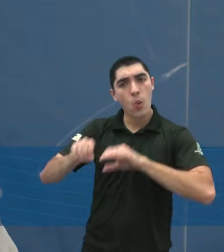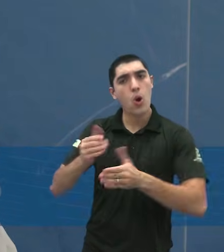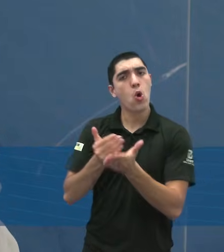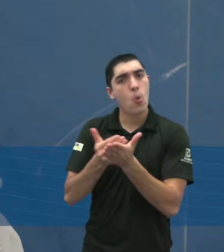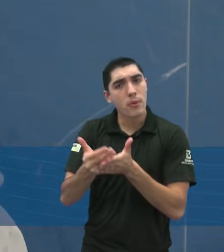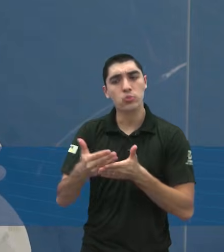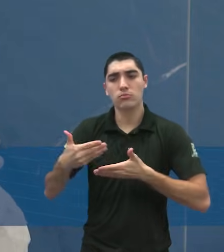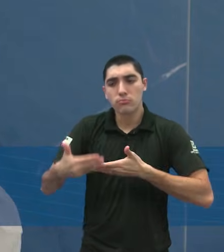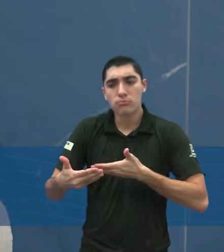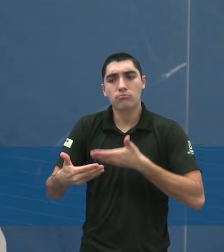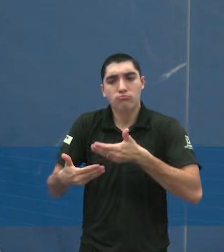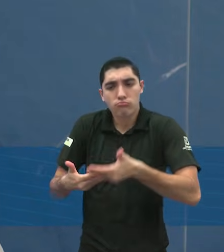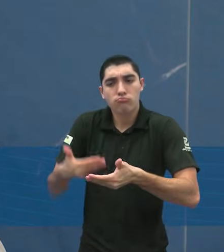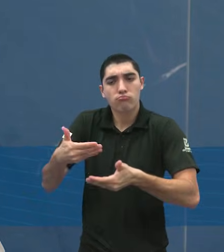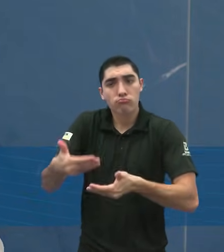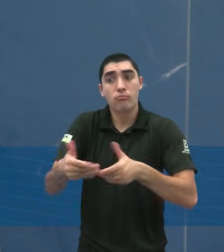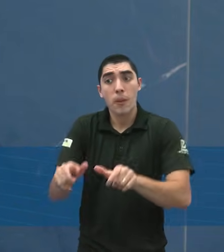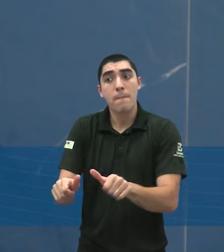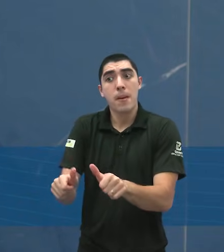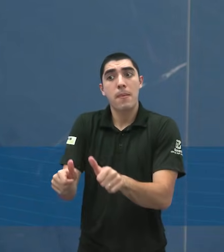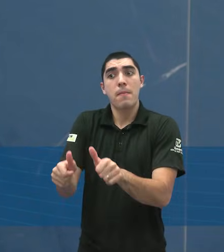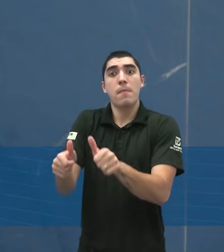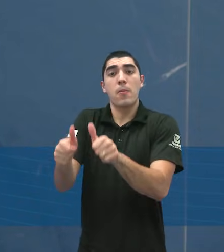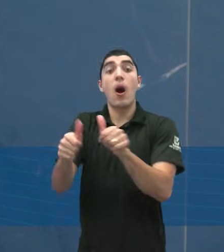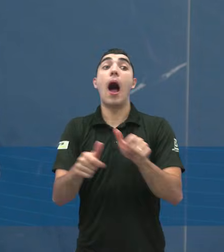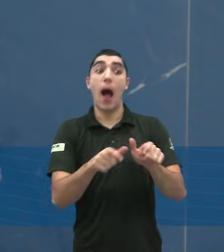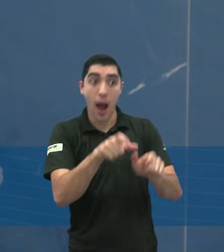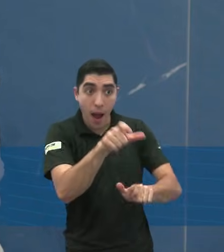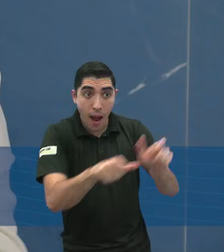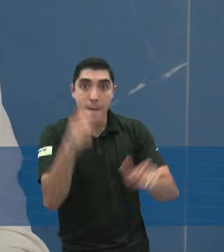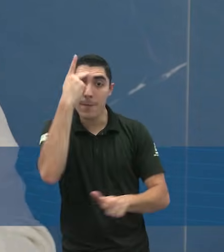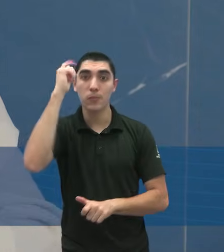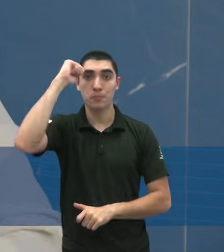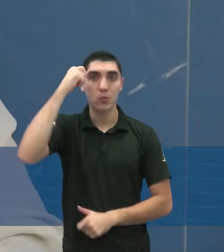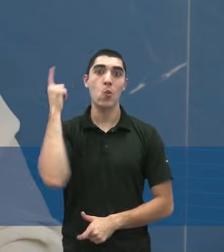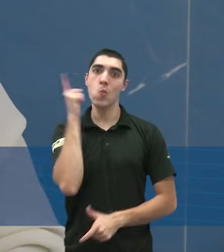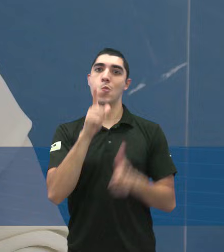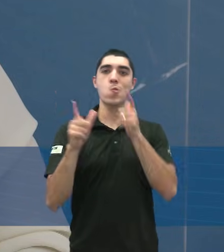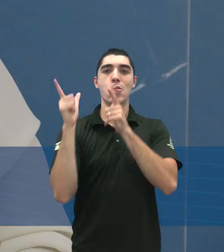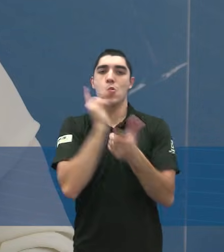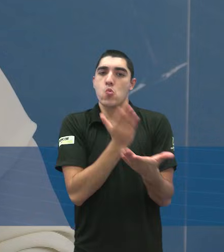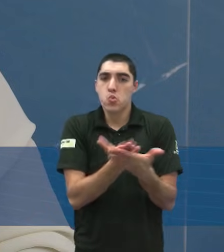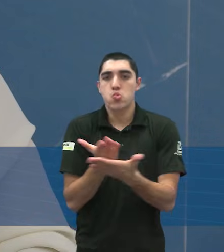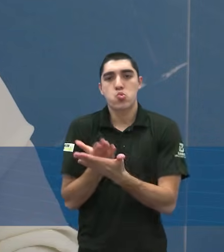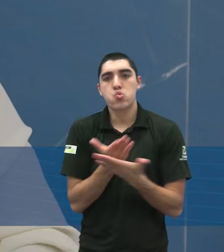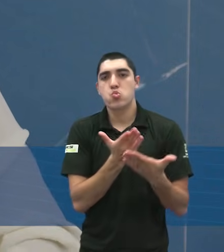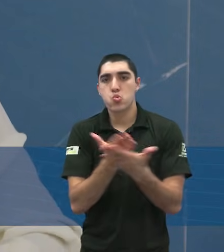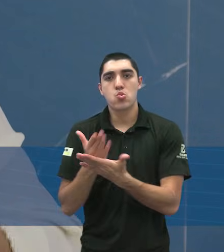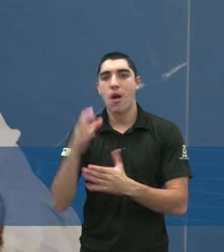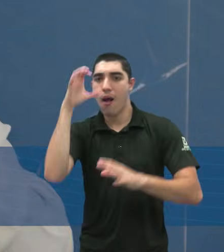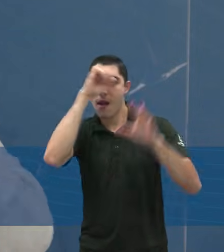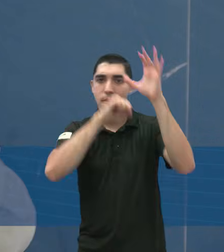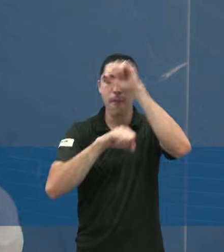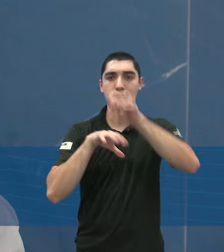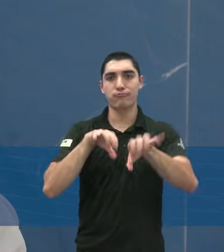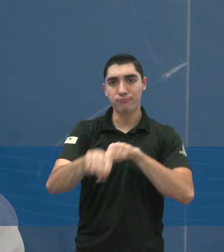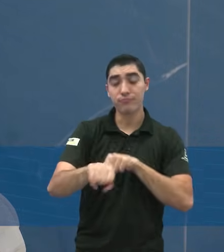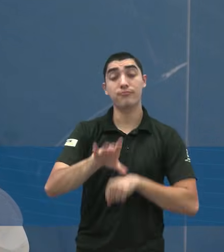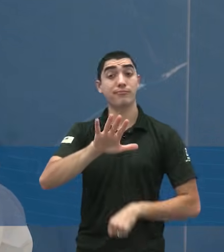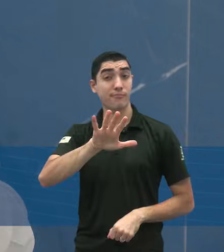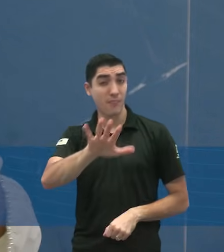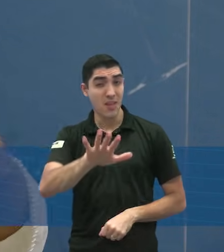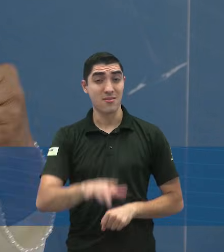esse acesso, aí a gente consegue ter melhores condições. Mas, para poder chegar a